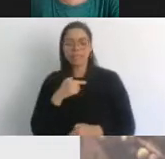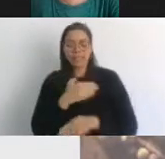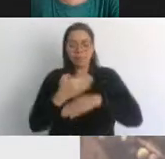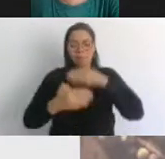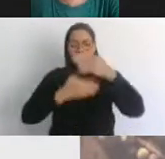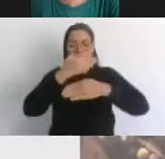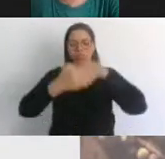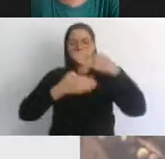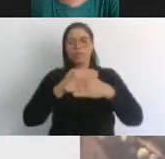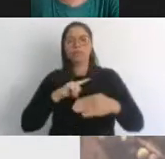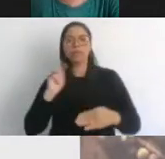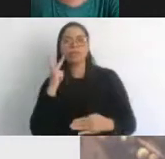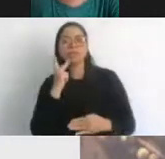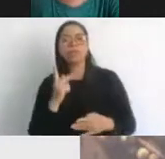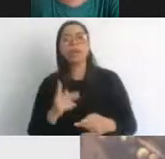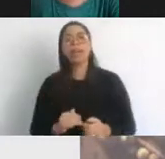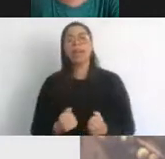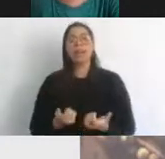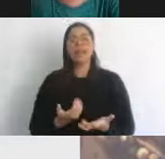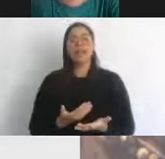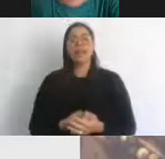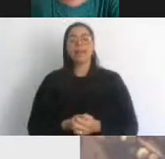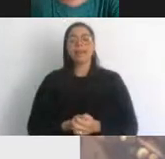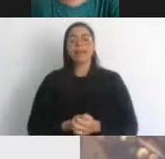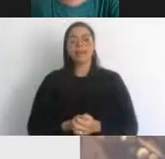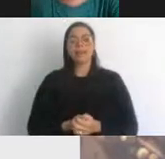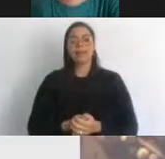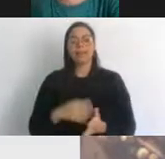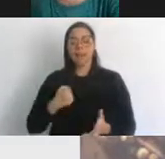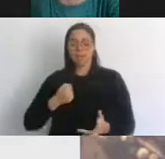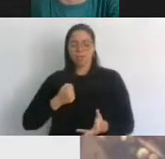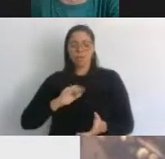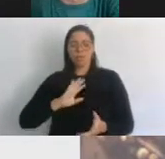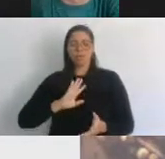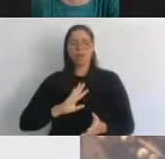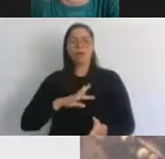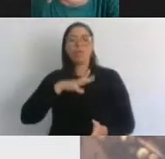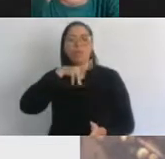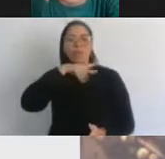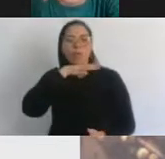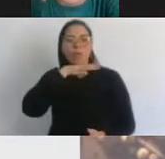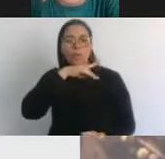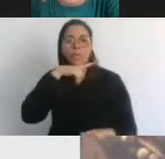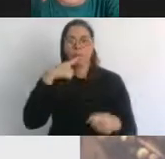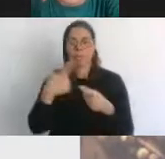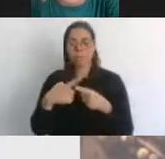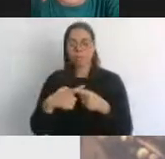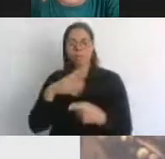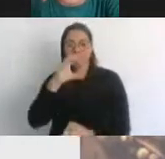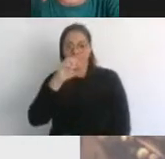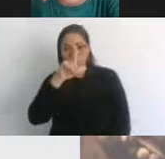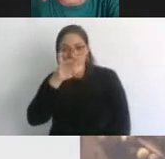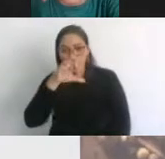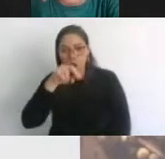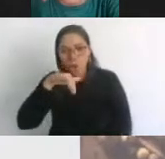história é algo repugnante porque a colônia ela